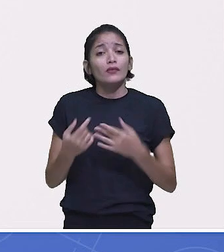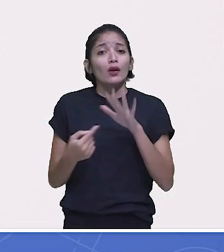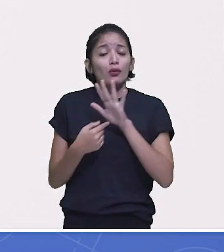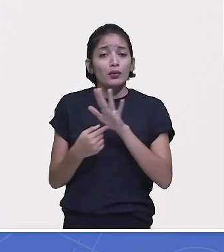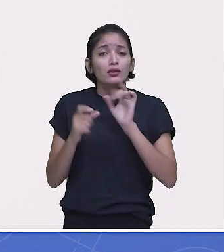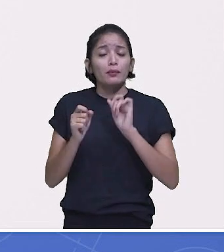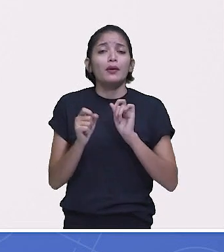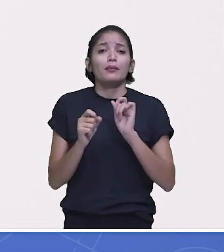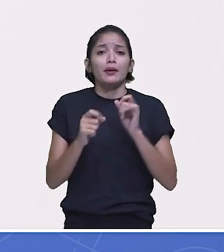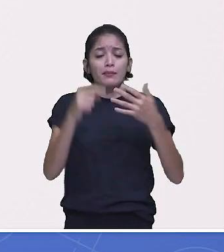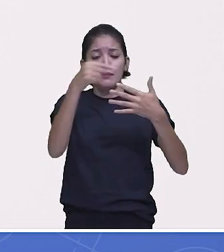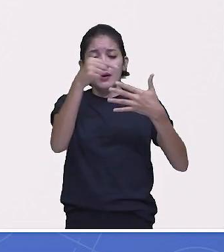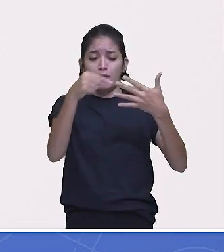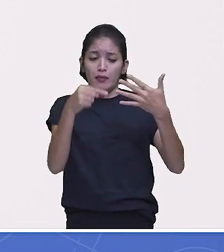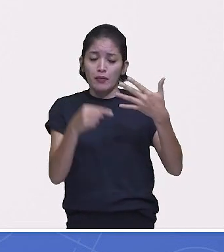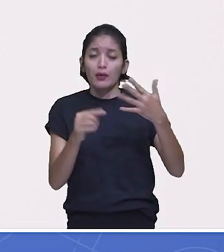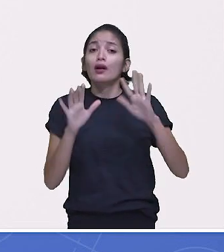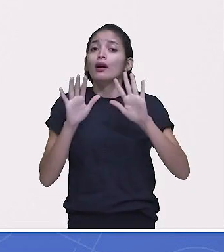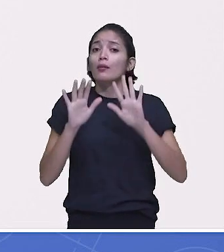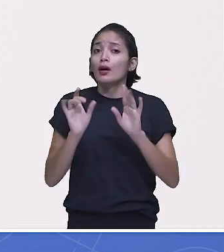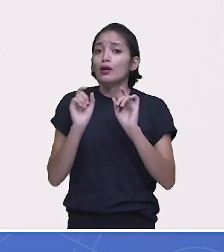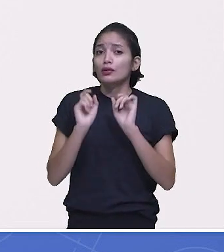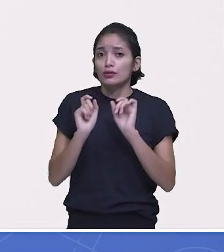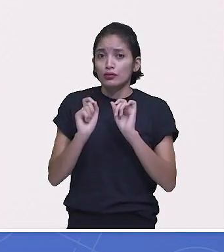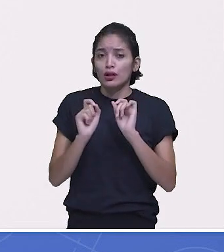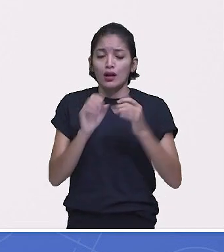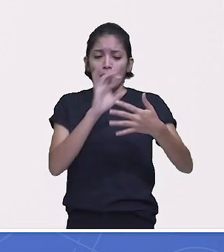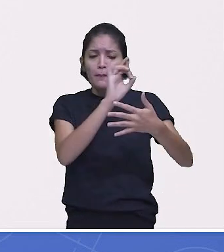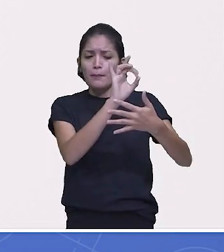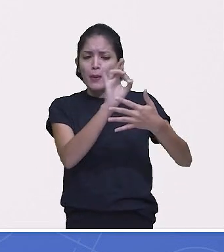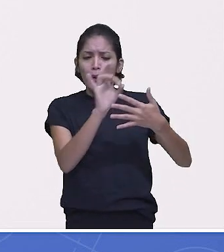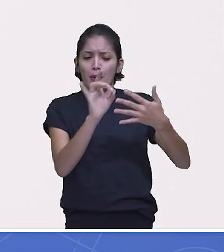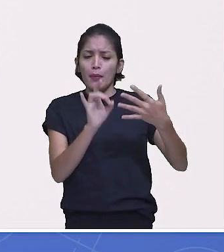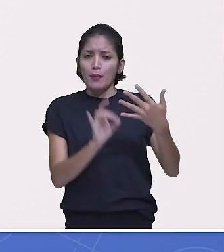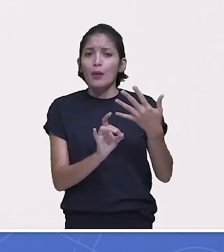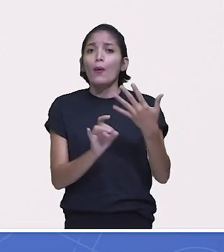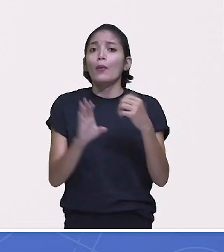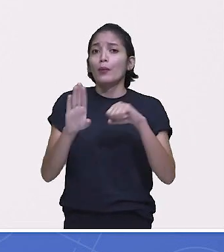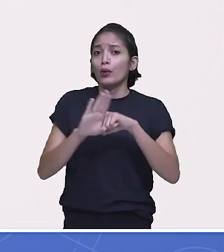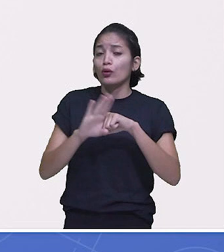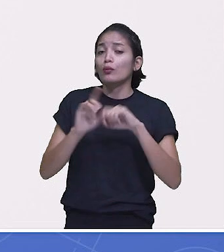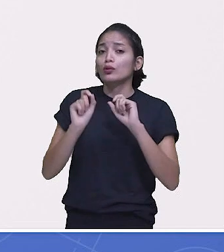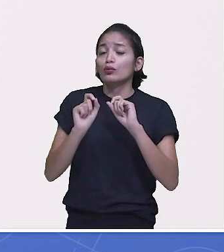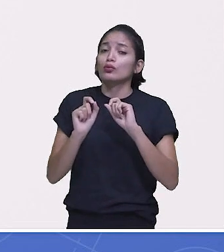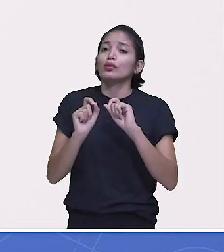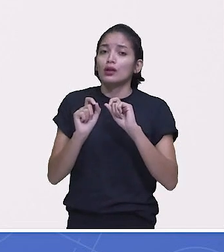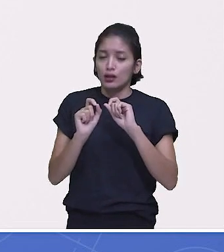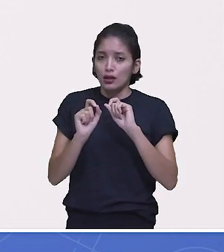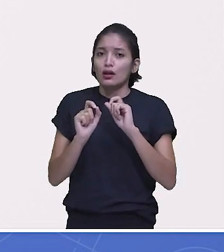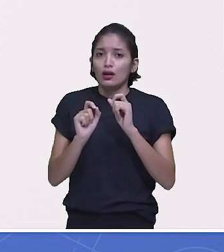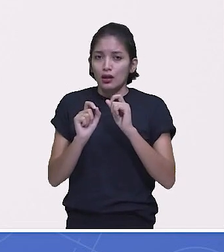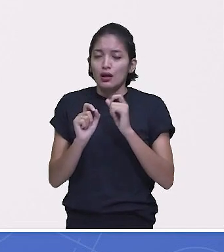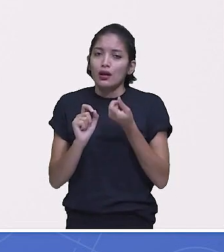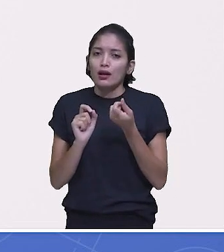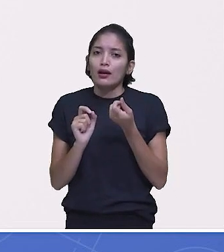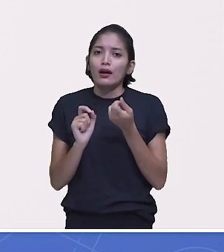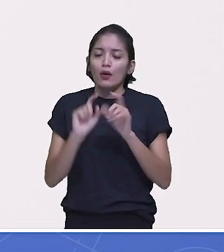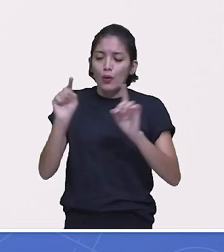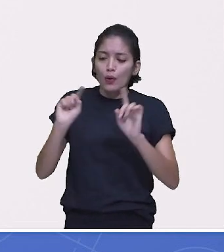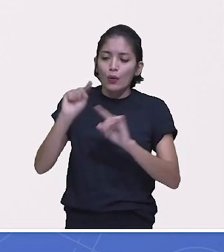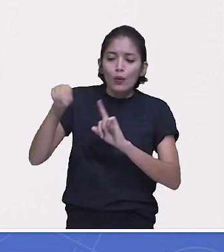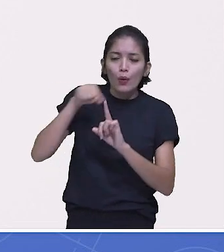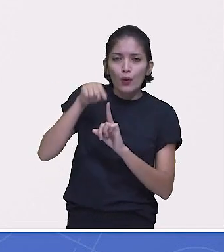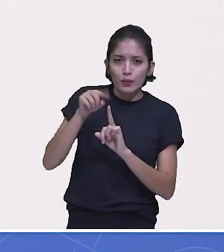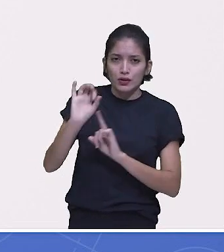cada alternativa. Além do mais, cada um desses pronomes tem uma função que é bem comprovada pela